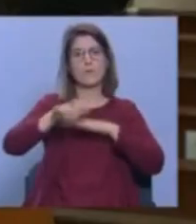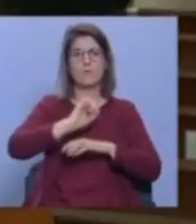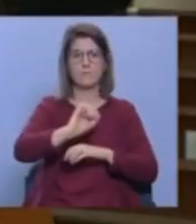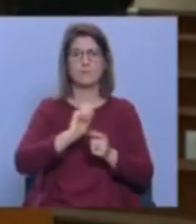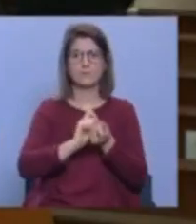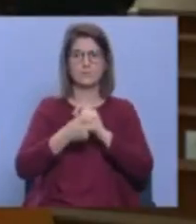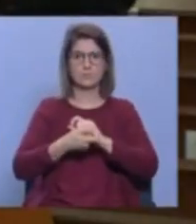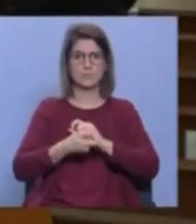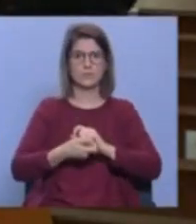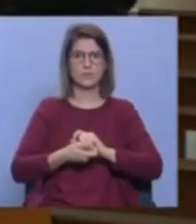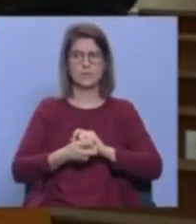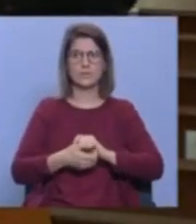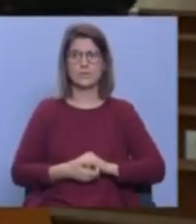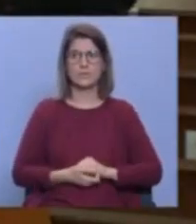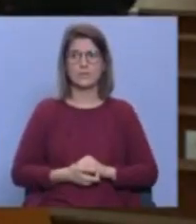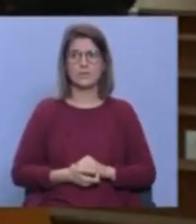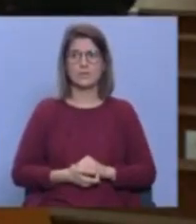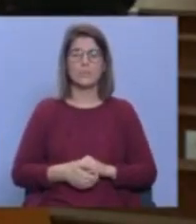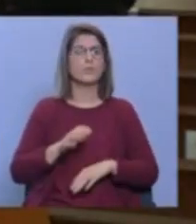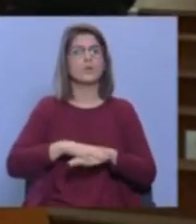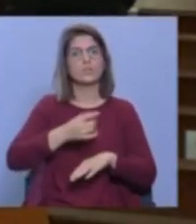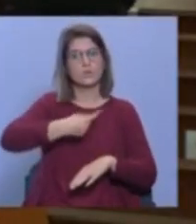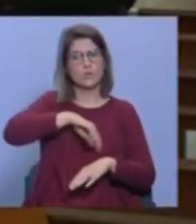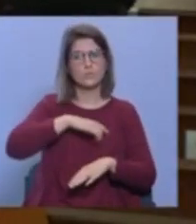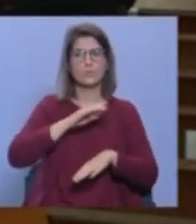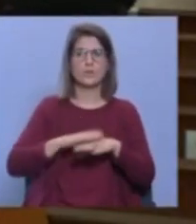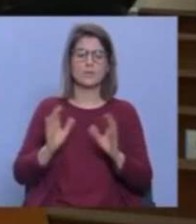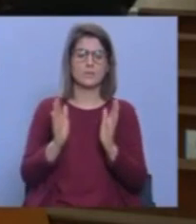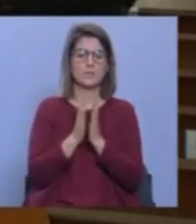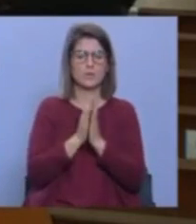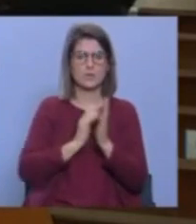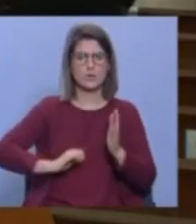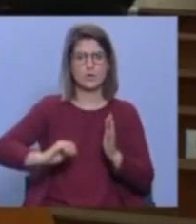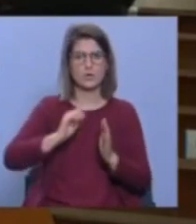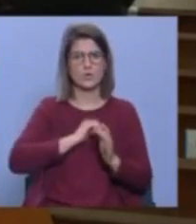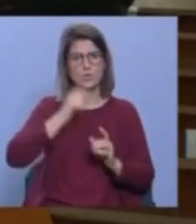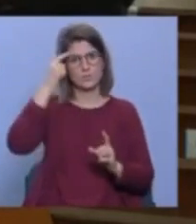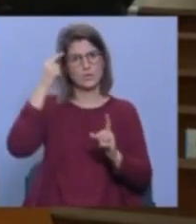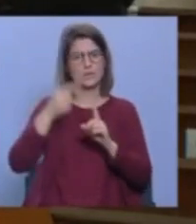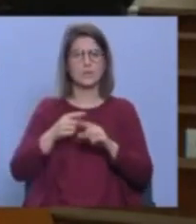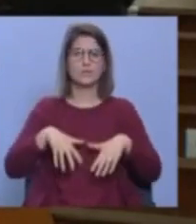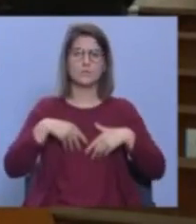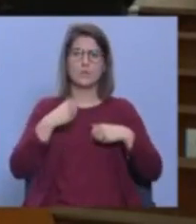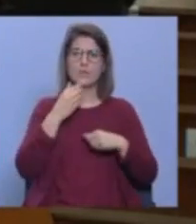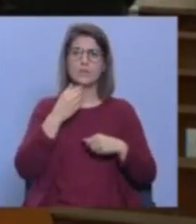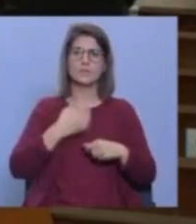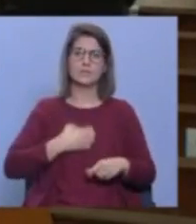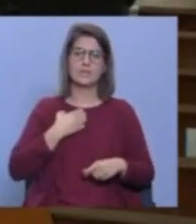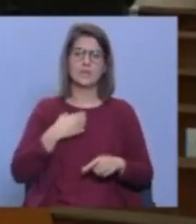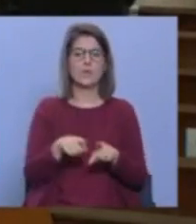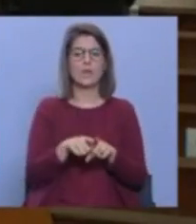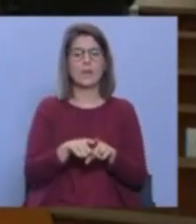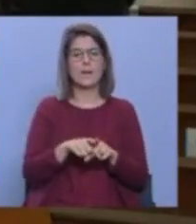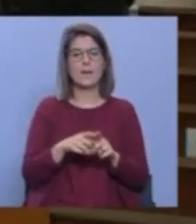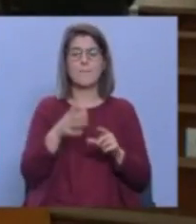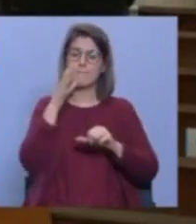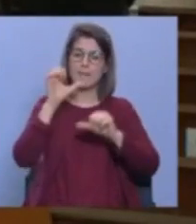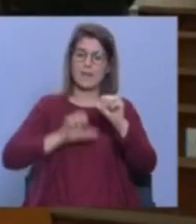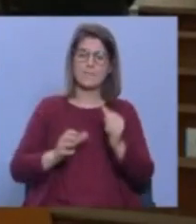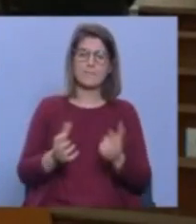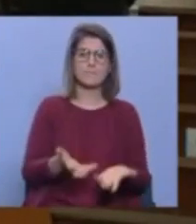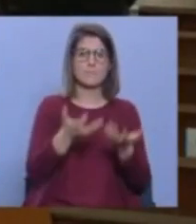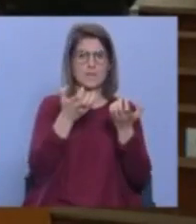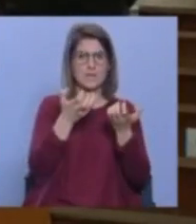nós próprios, pela nossa comunidade paroquial, para que o Espírito nos faça sentir fome da Palavra, e não deixe